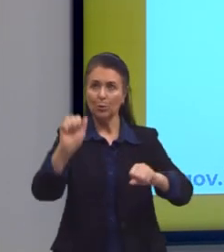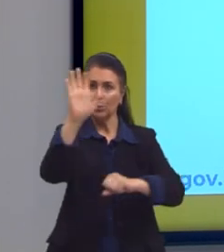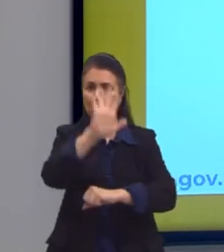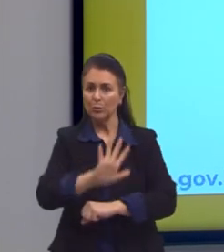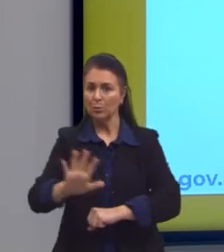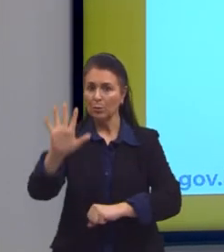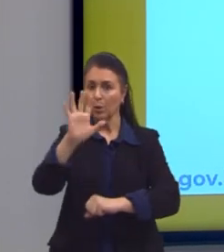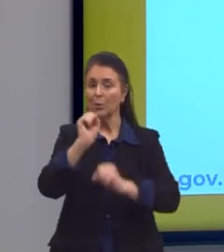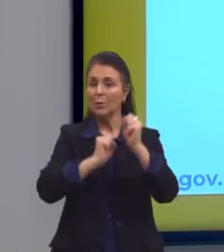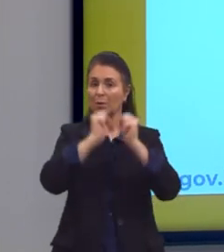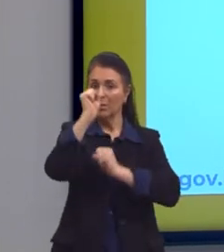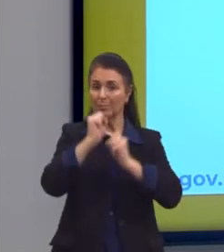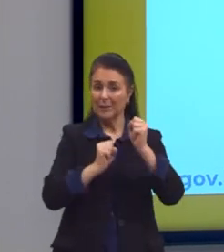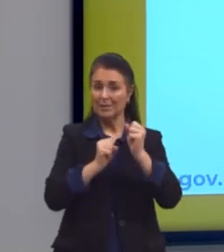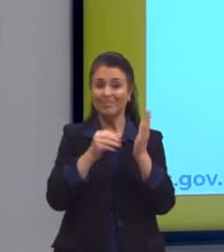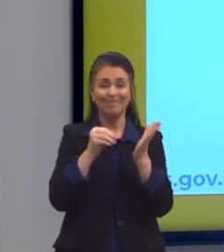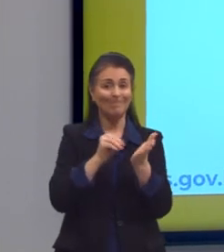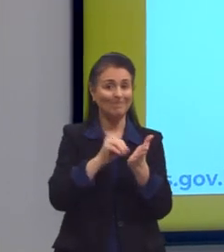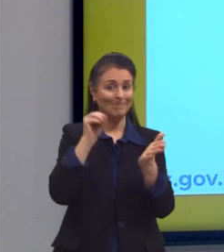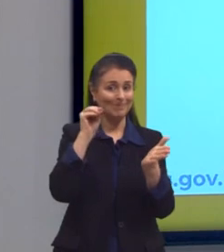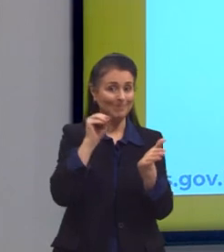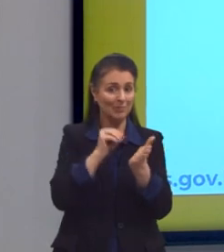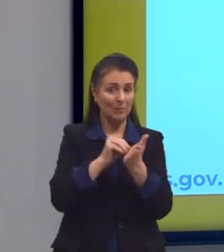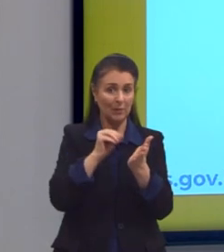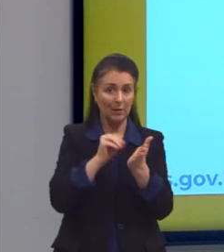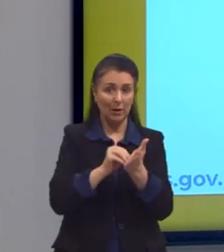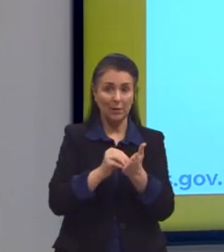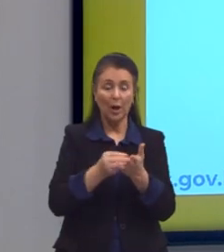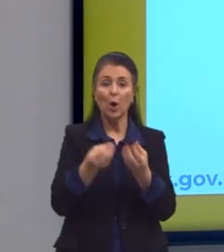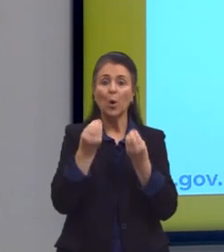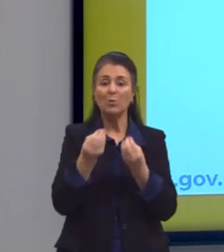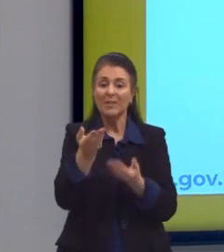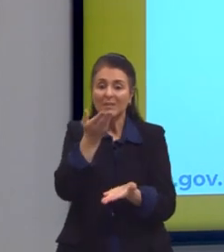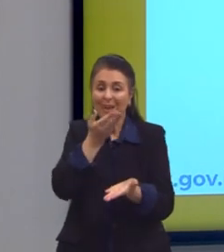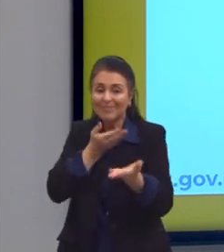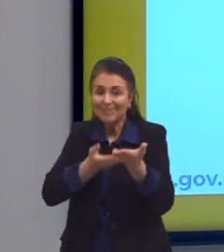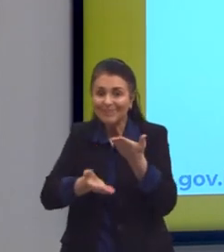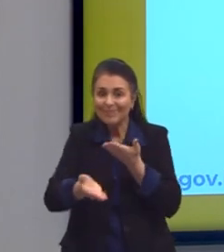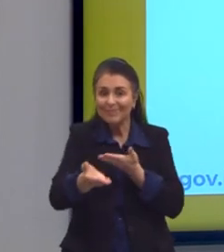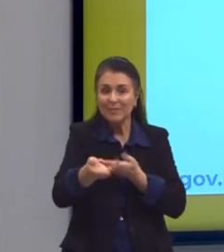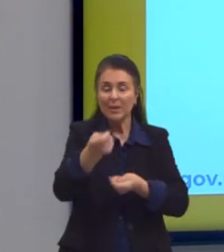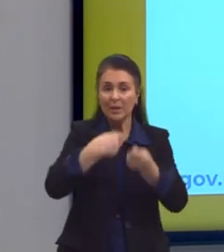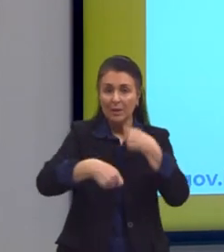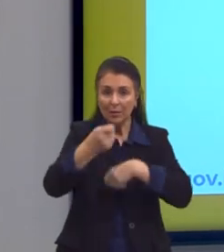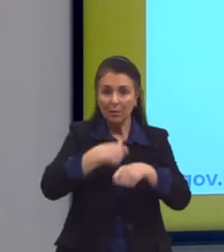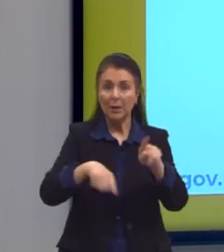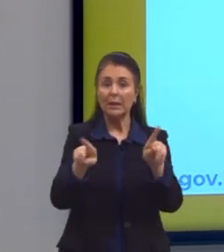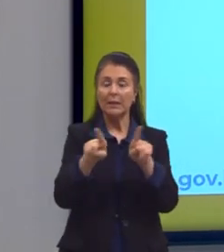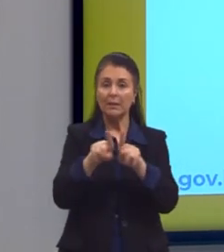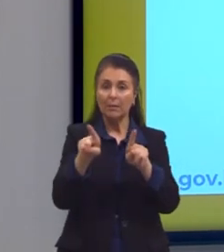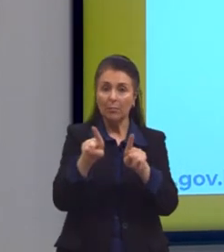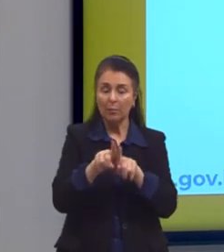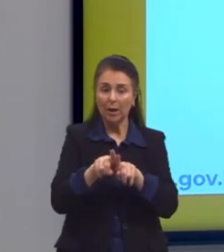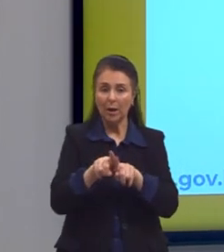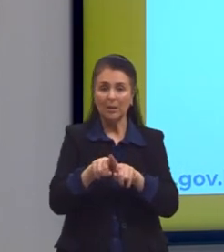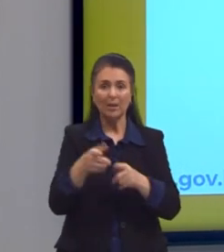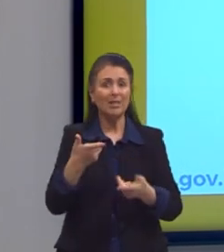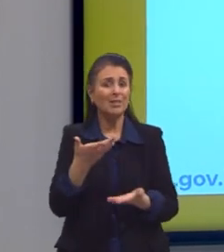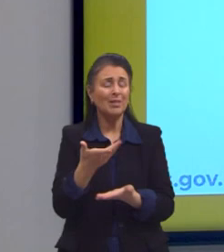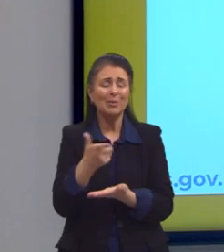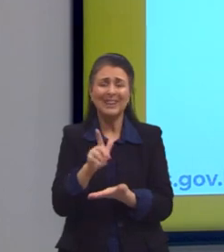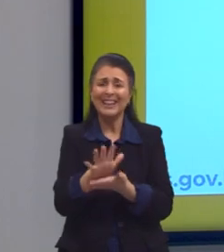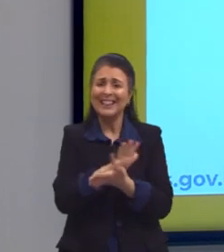empresa, ficando sem qualquer tipo de compensação econômica. Em outros casos, nem a compensação